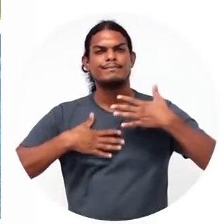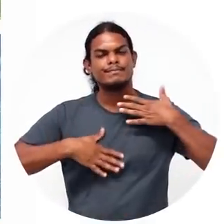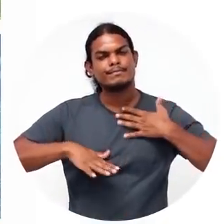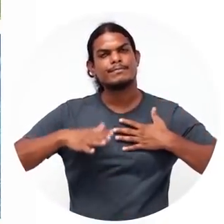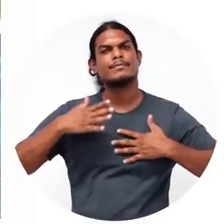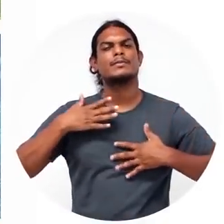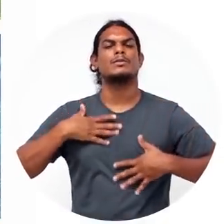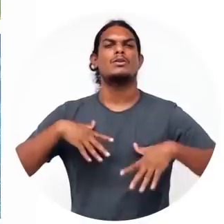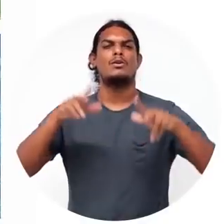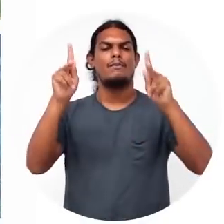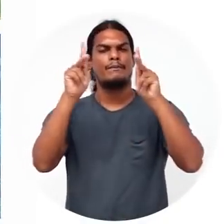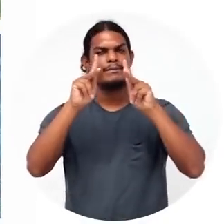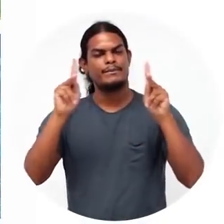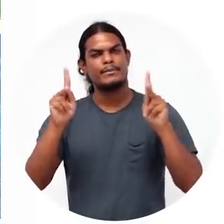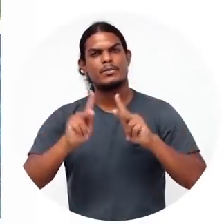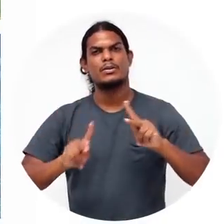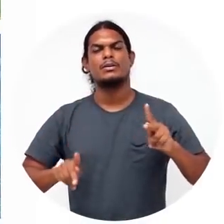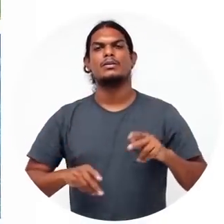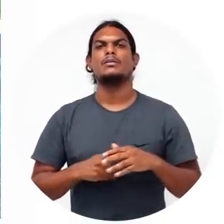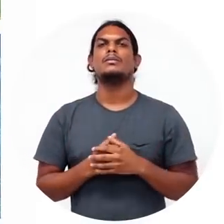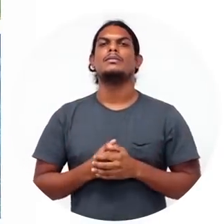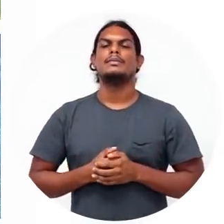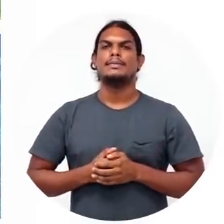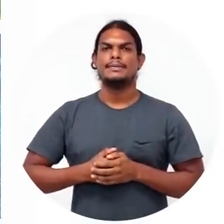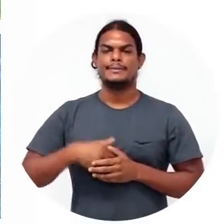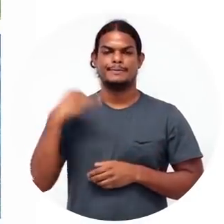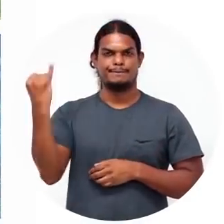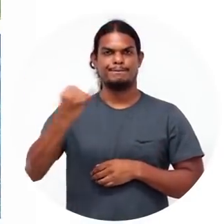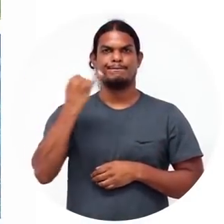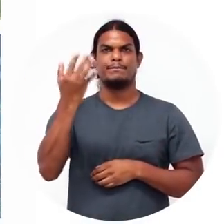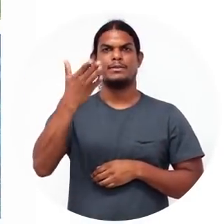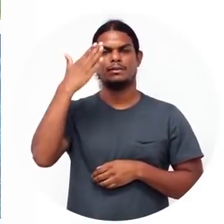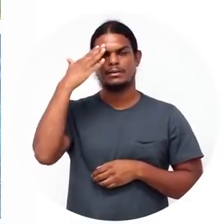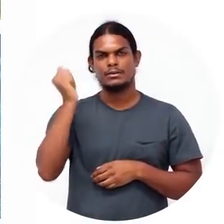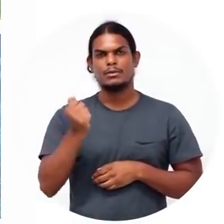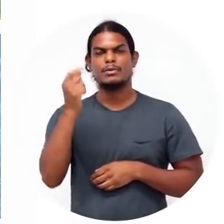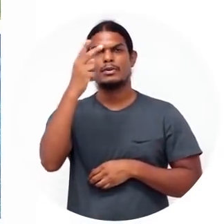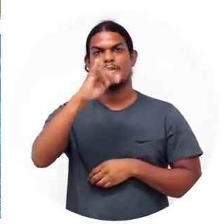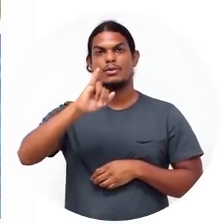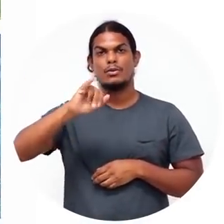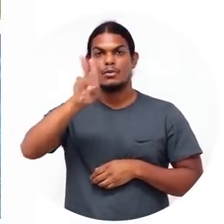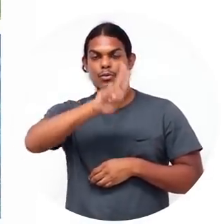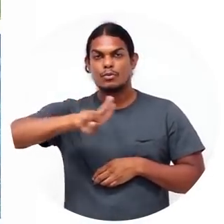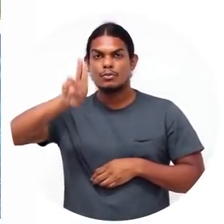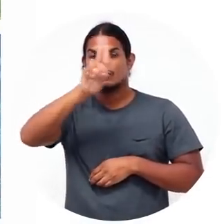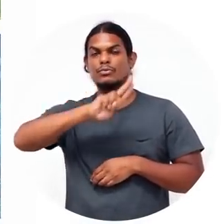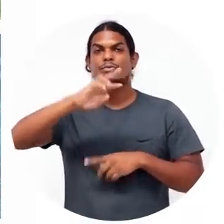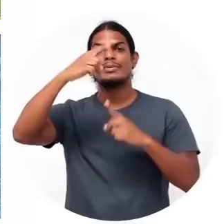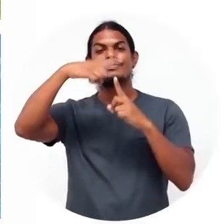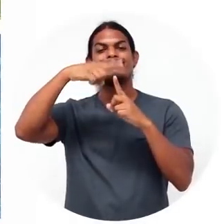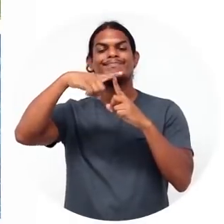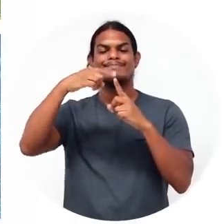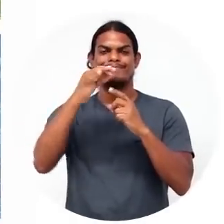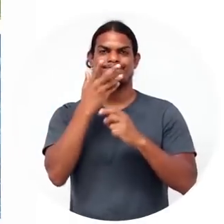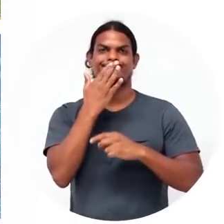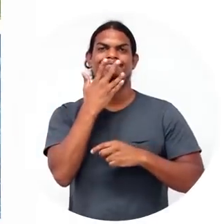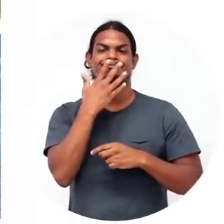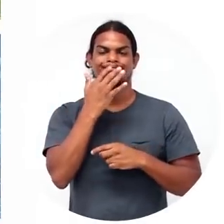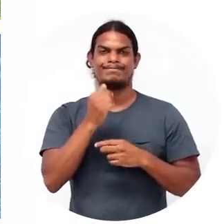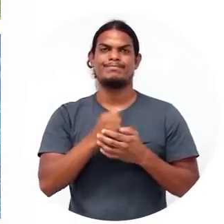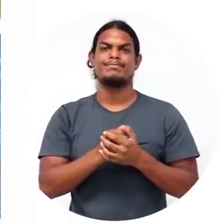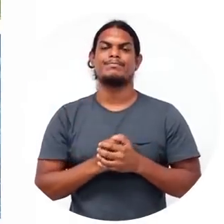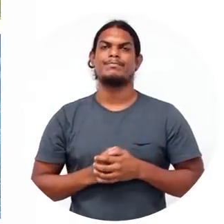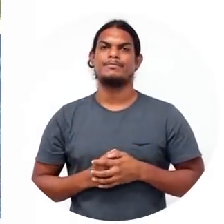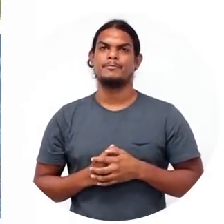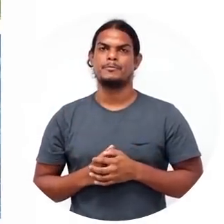relaxamento. Então, é importante que a gente saiba usar depois muito bem ambientes onde a gente vai utilizar cores frias e cores quentes, e a